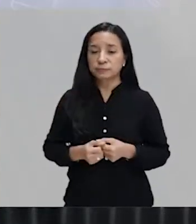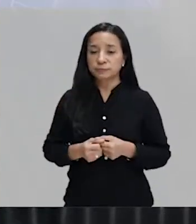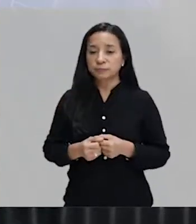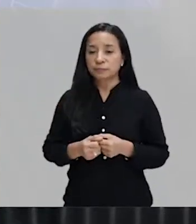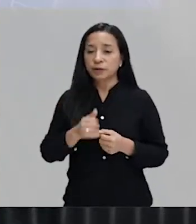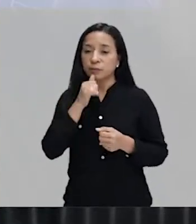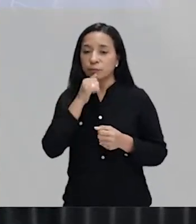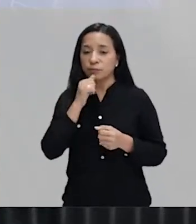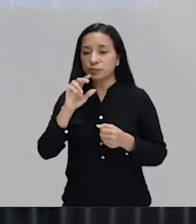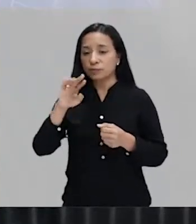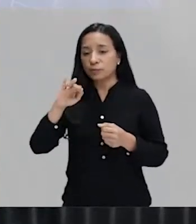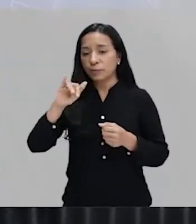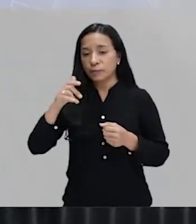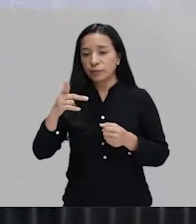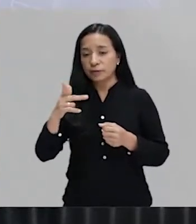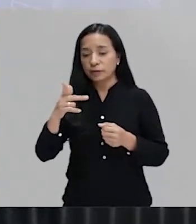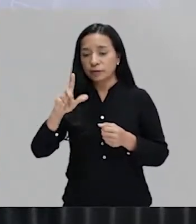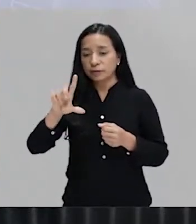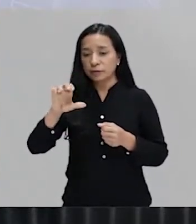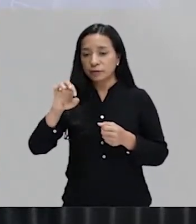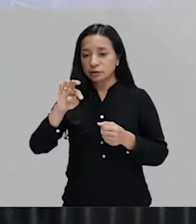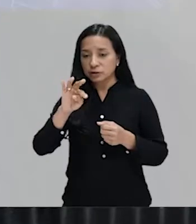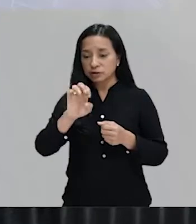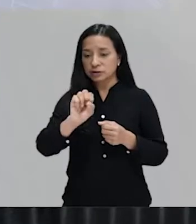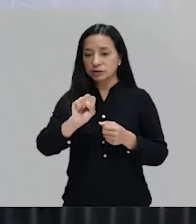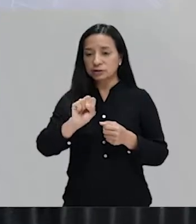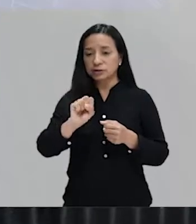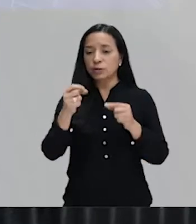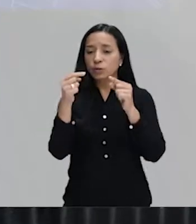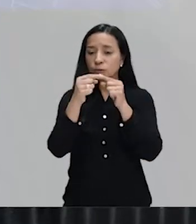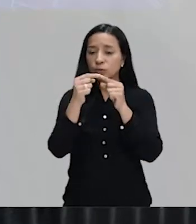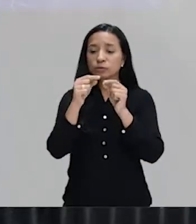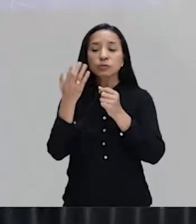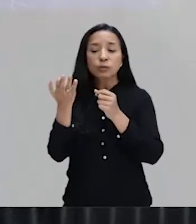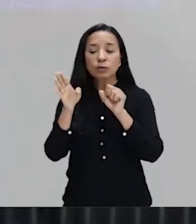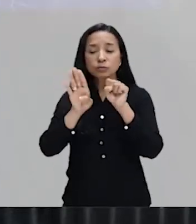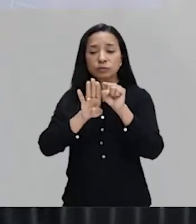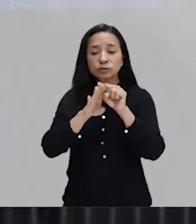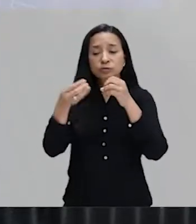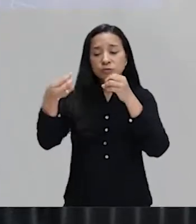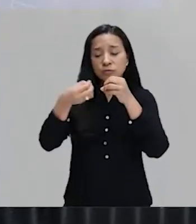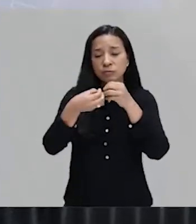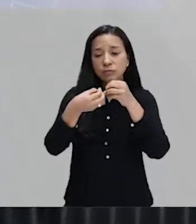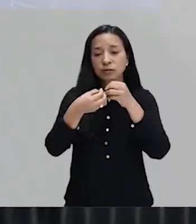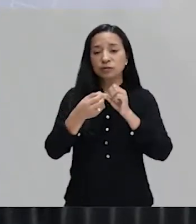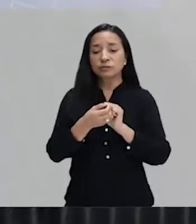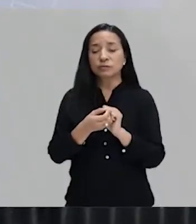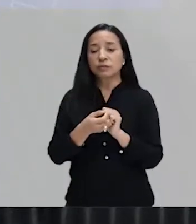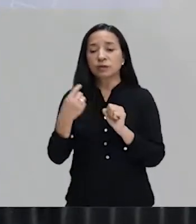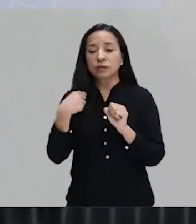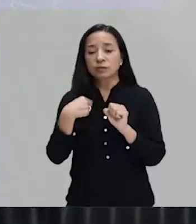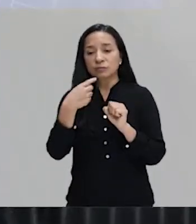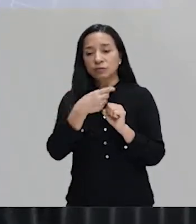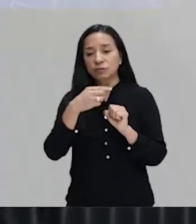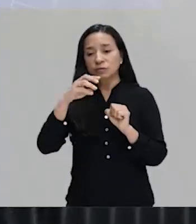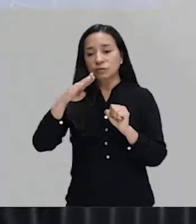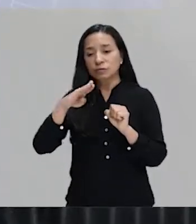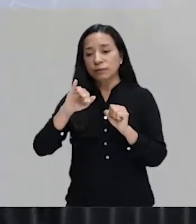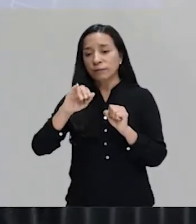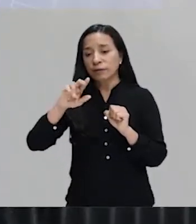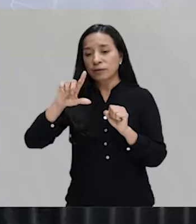a bagagem, né? Ele fez a concordância com qual? Com o substantivo que é mais próximo. Nossos